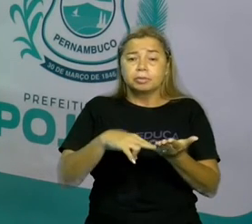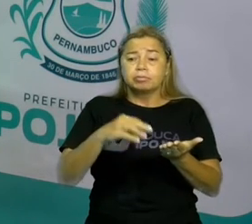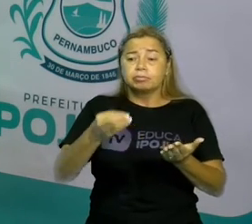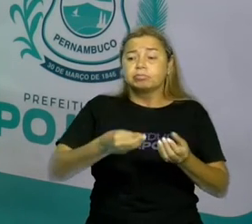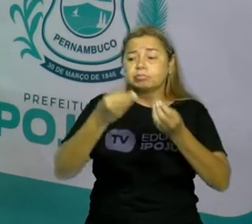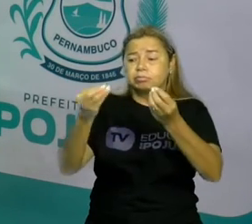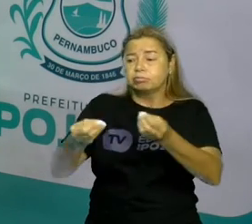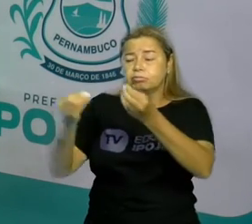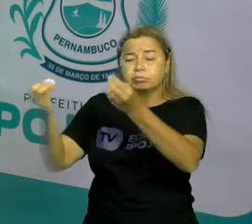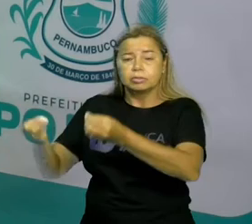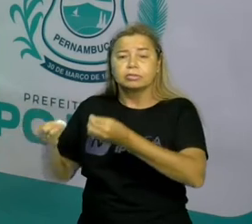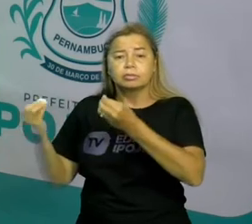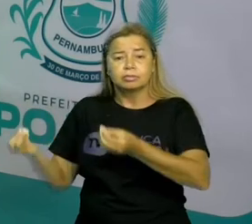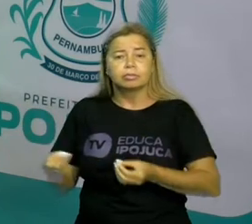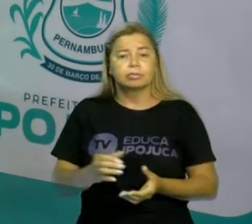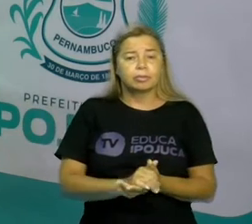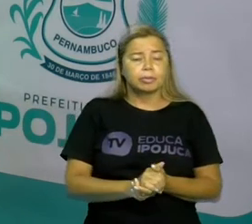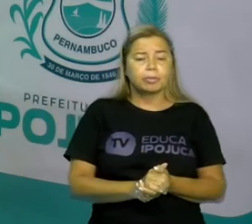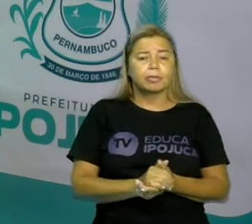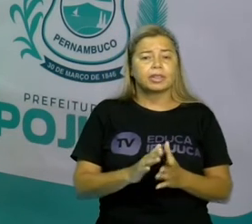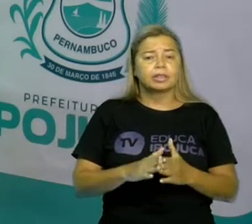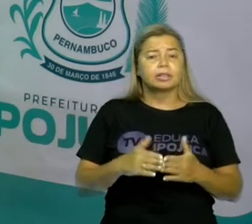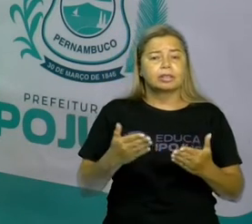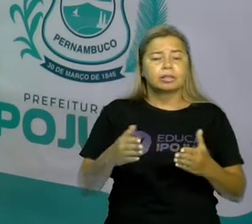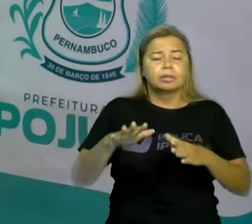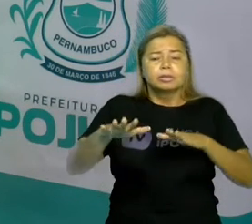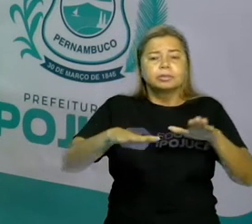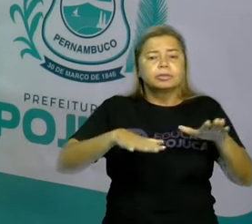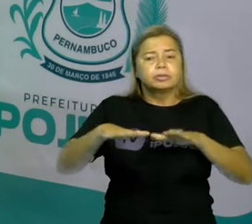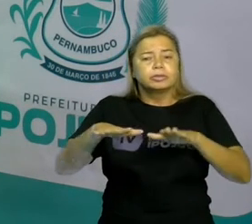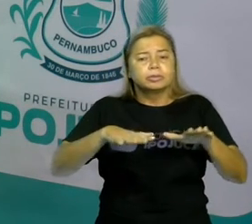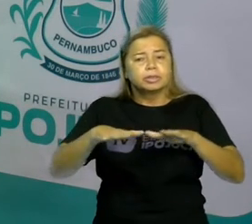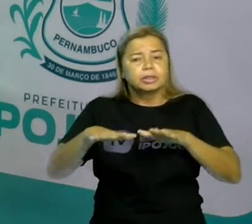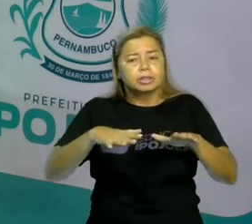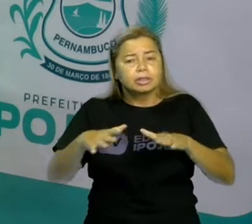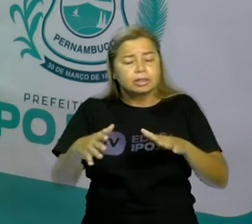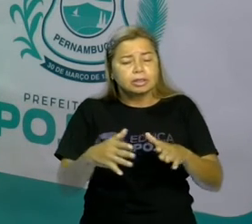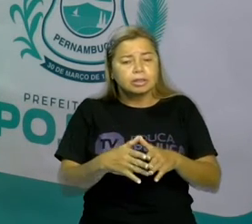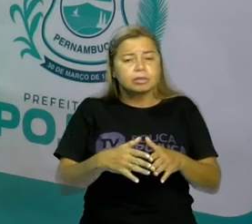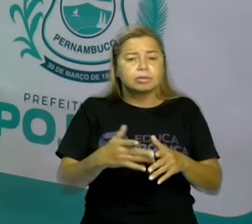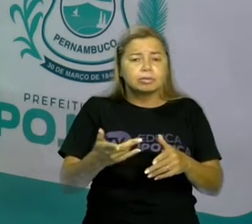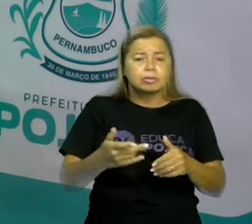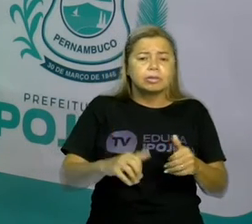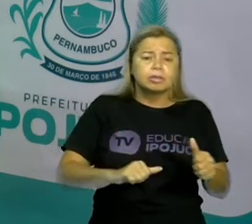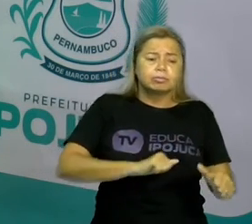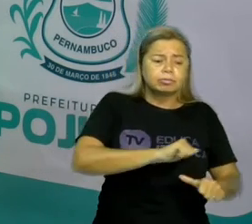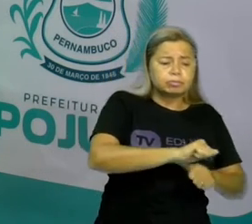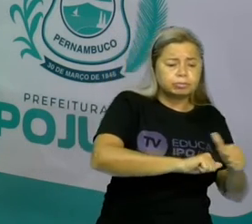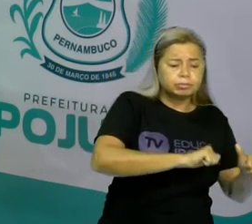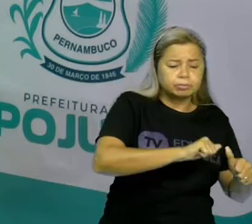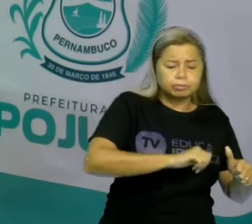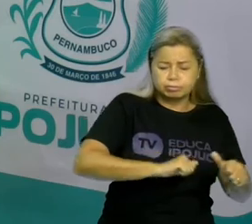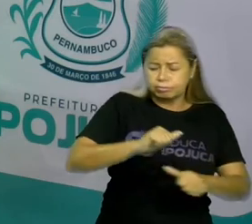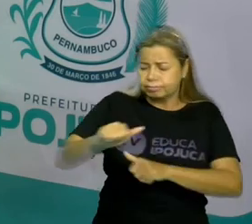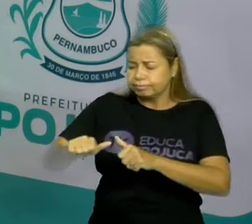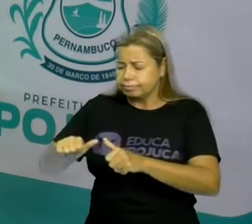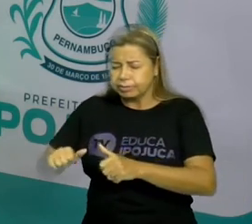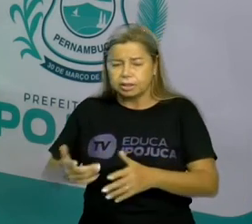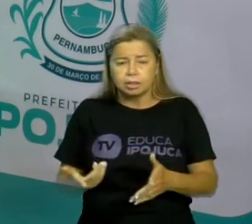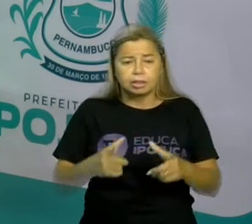entrega certo são movimentação é o deslocamento é uma pessoa ou